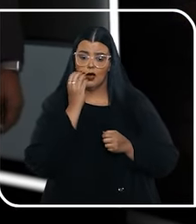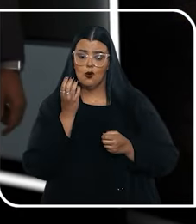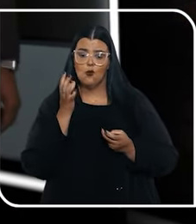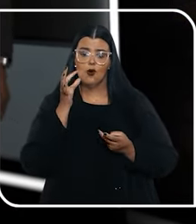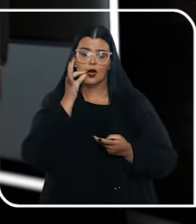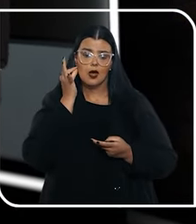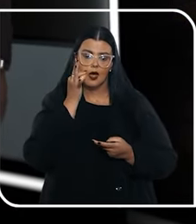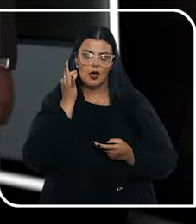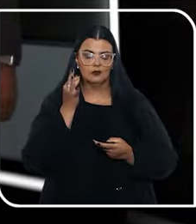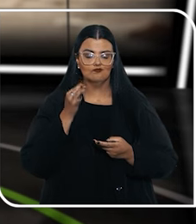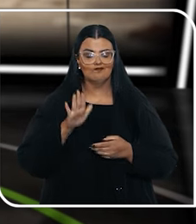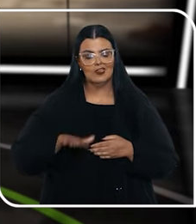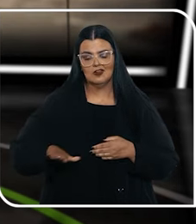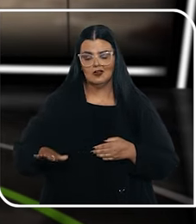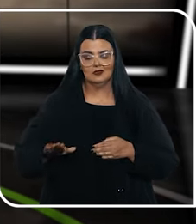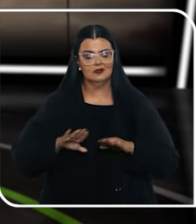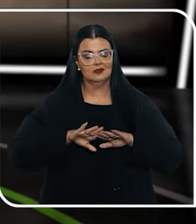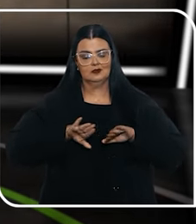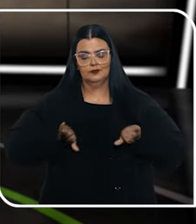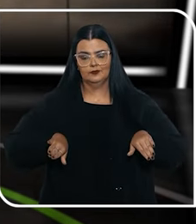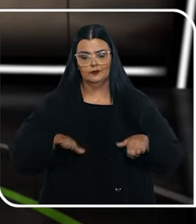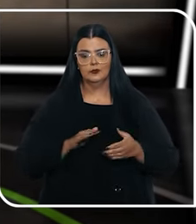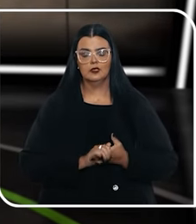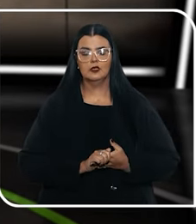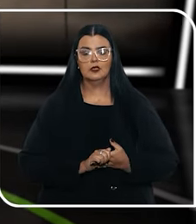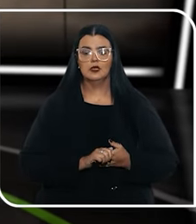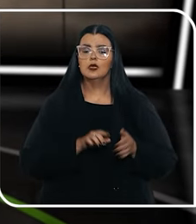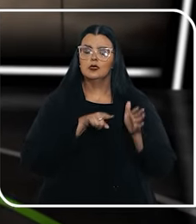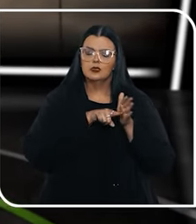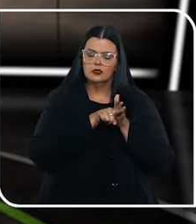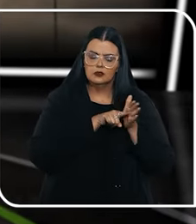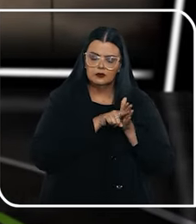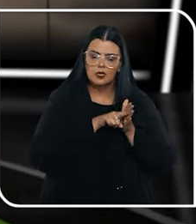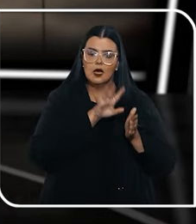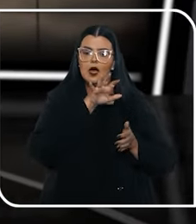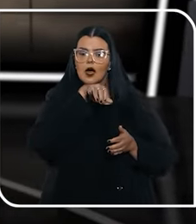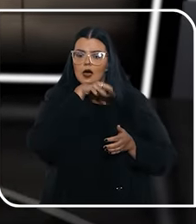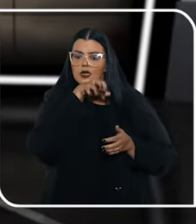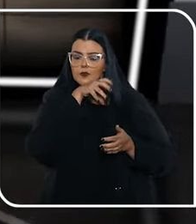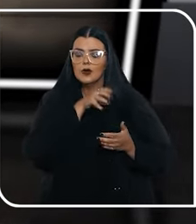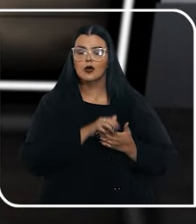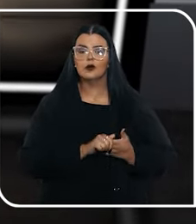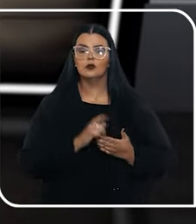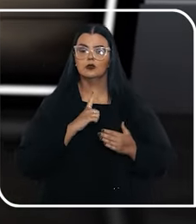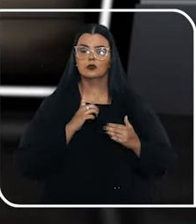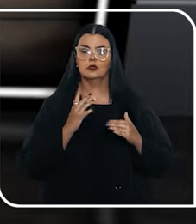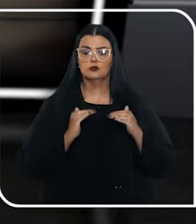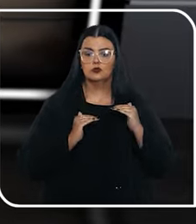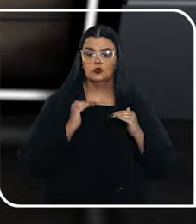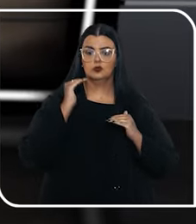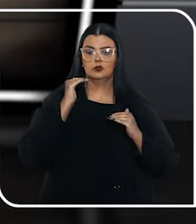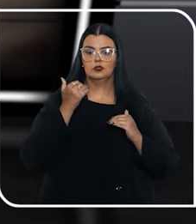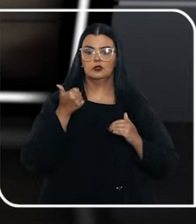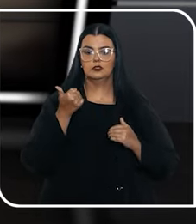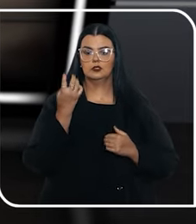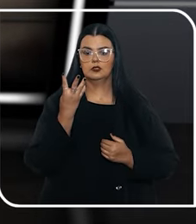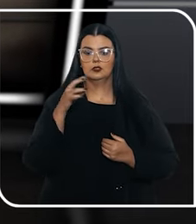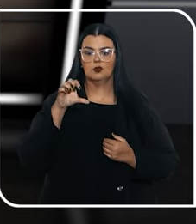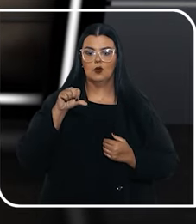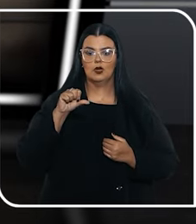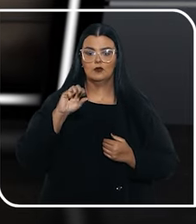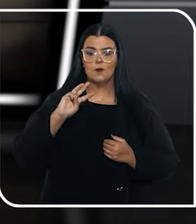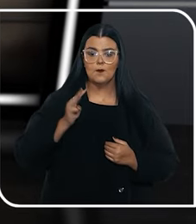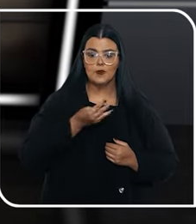que crianças. O Instituto Pet Brasil aponta que a população de animais de estimação é superior a